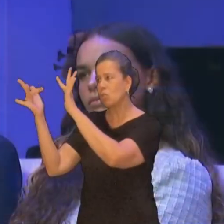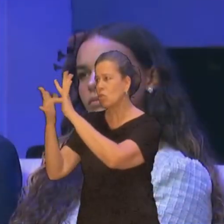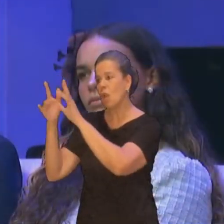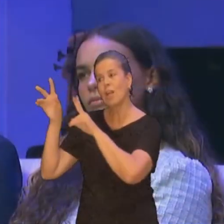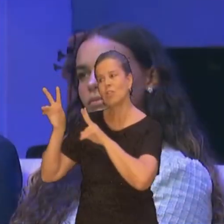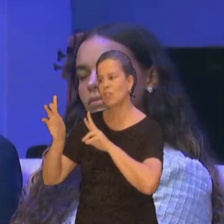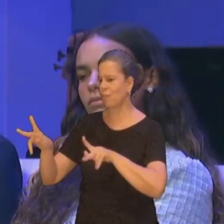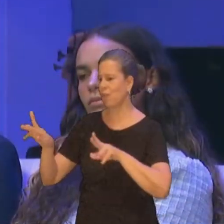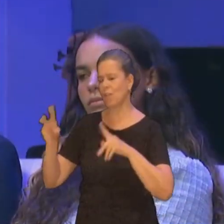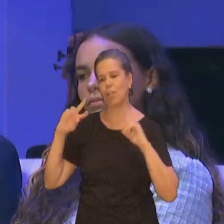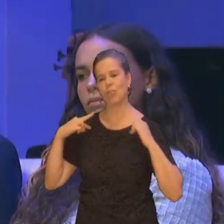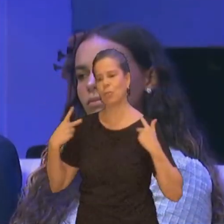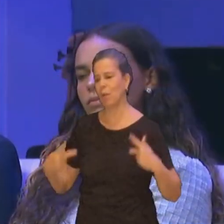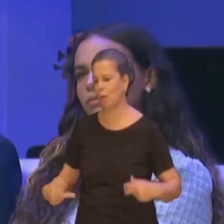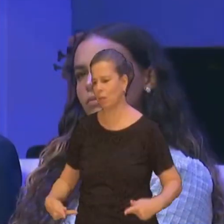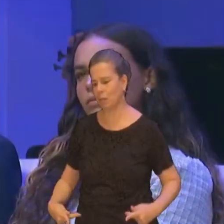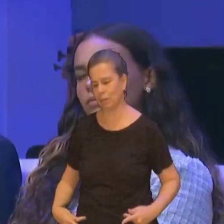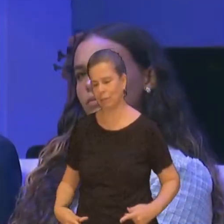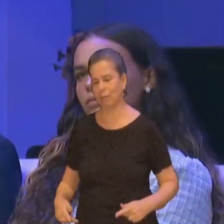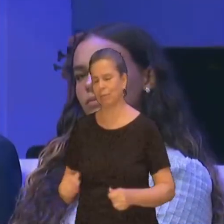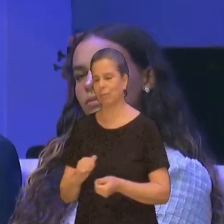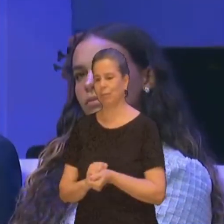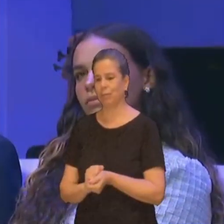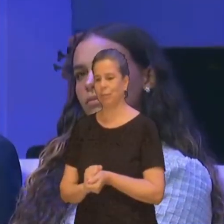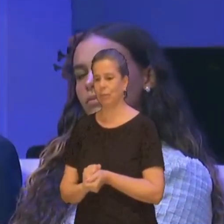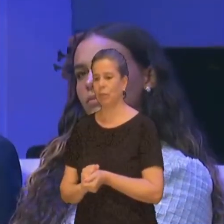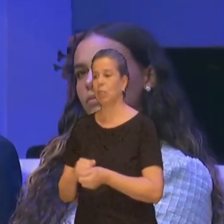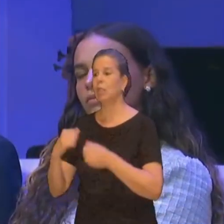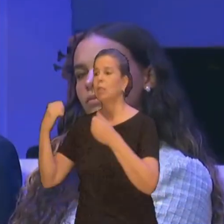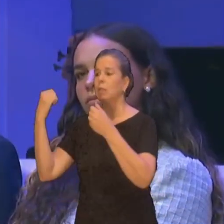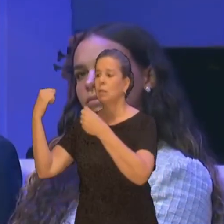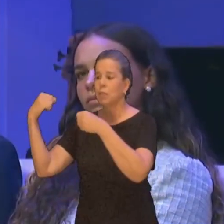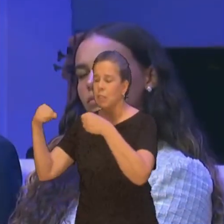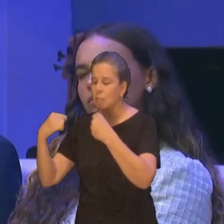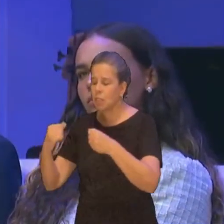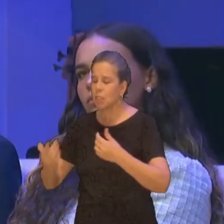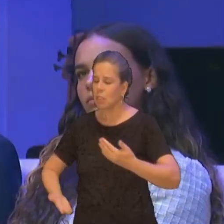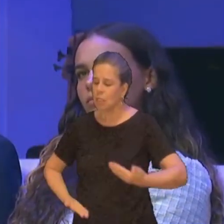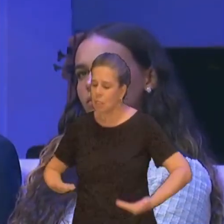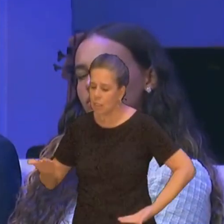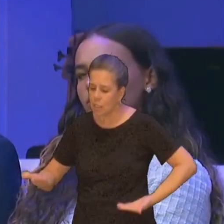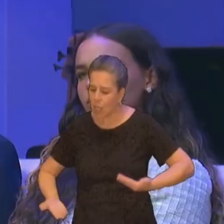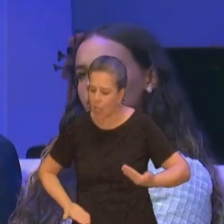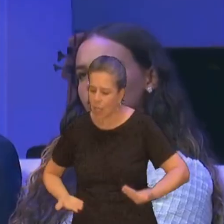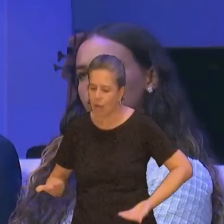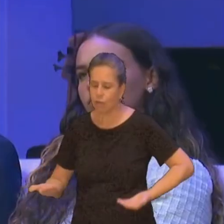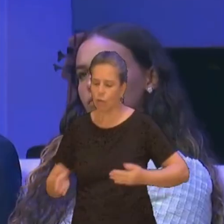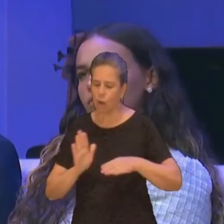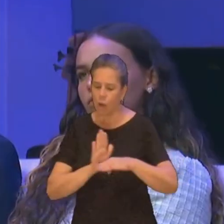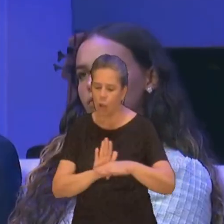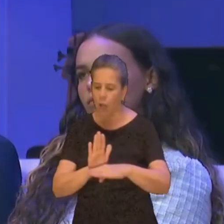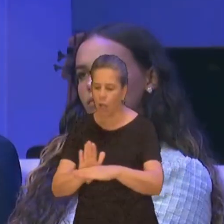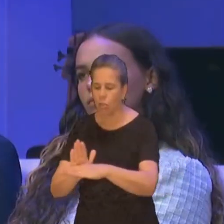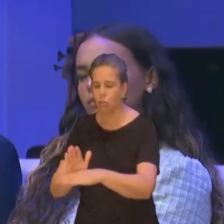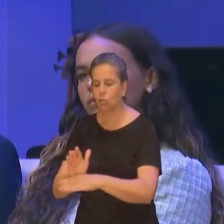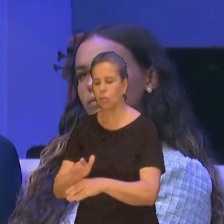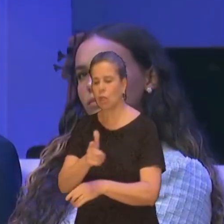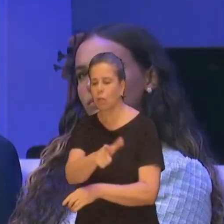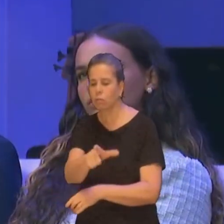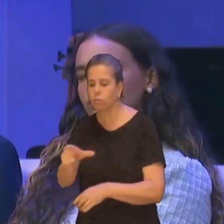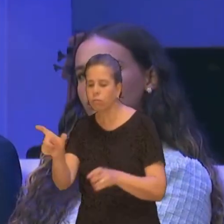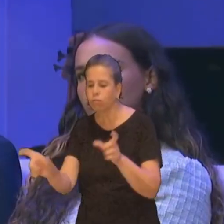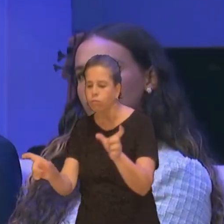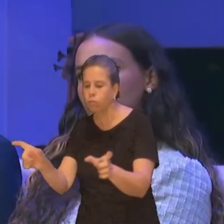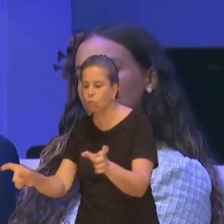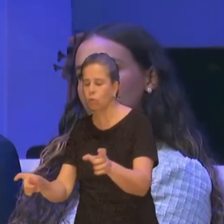lógica dele é se colocar em último lugar, é se colocar como servo e servir ao outro. E é se